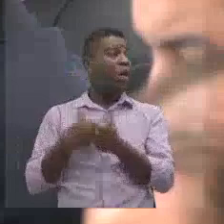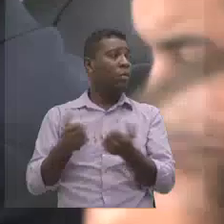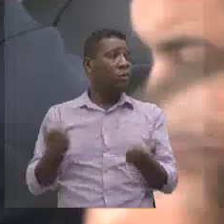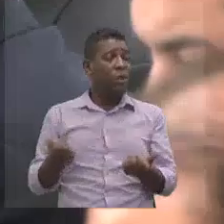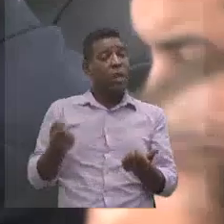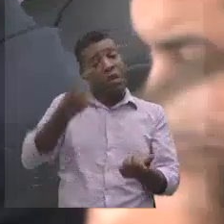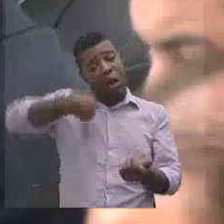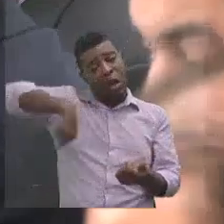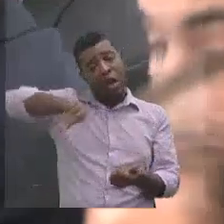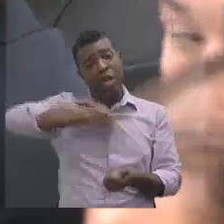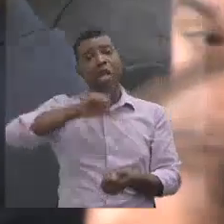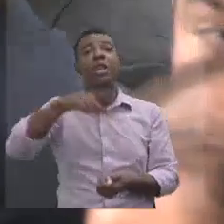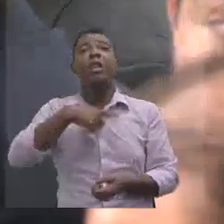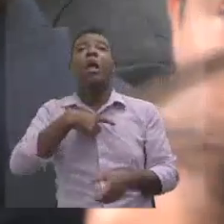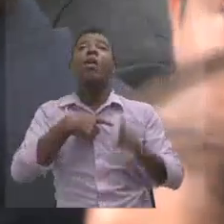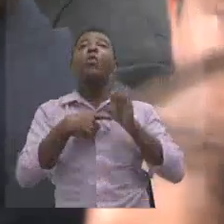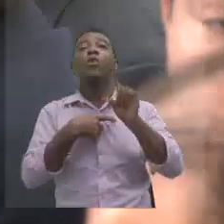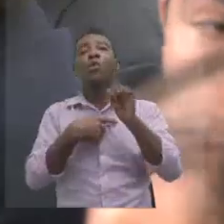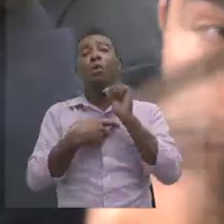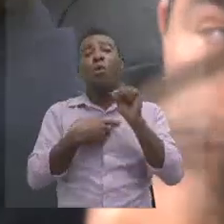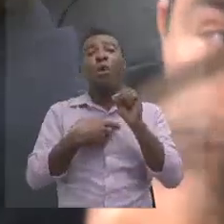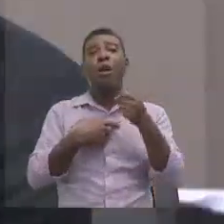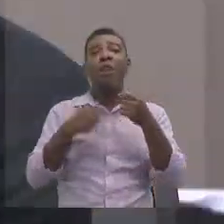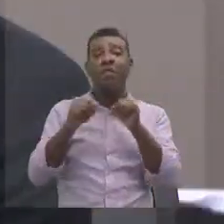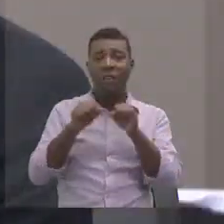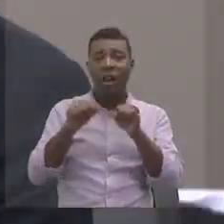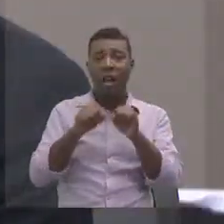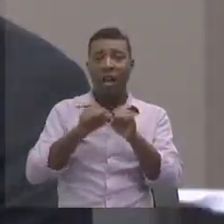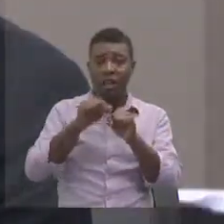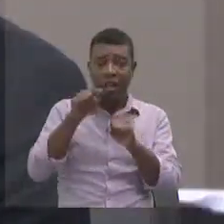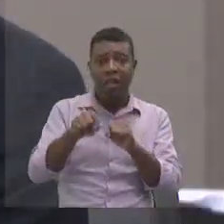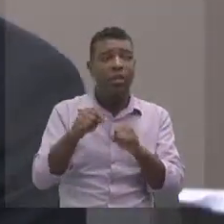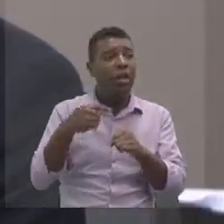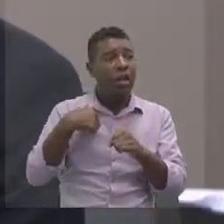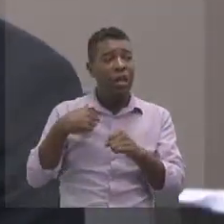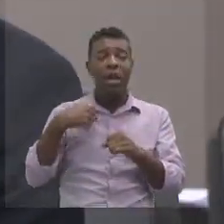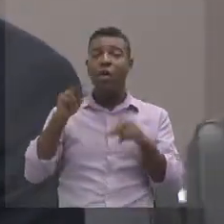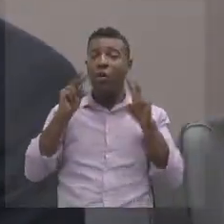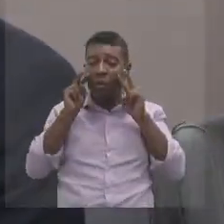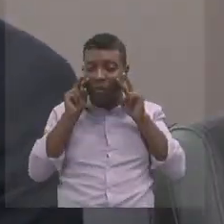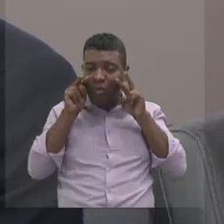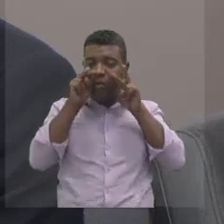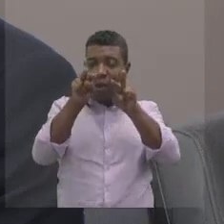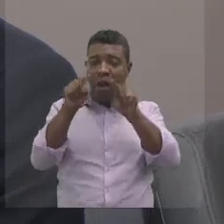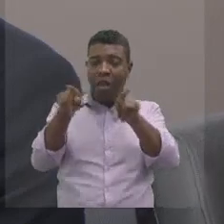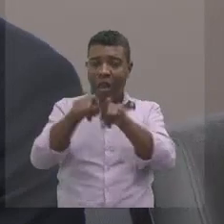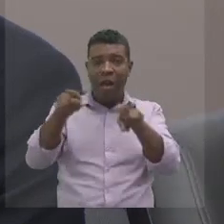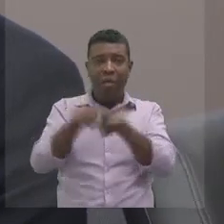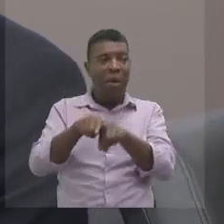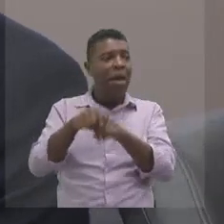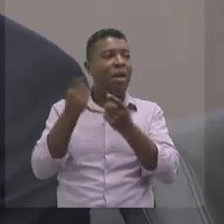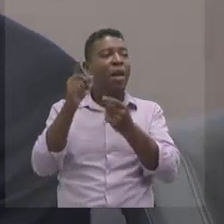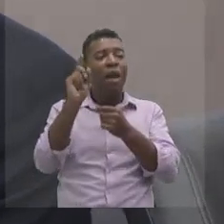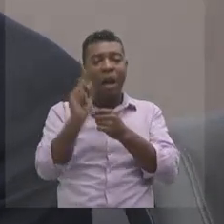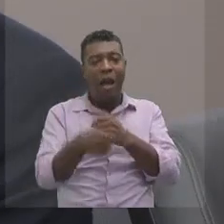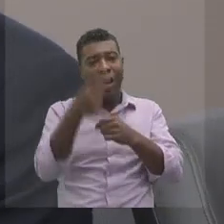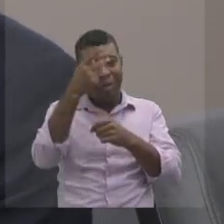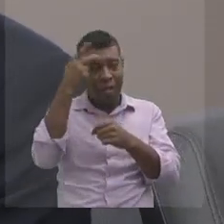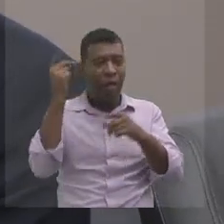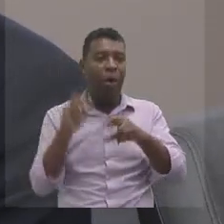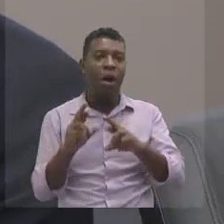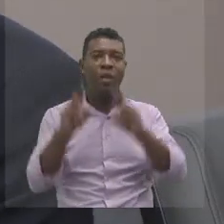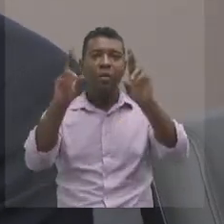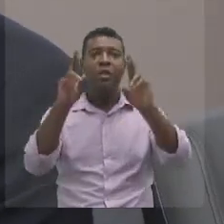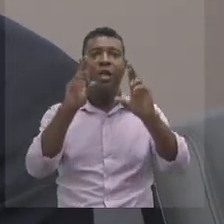e feito isso e ao mesmo tempo eu vejo né os operadores empregados do setor né como é